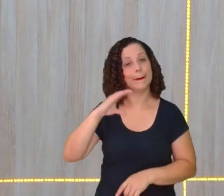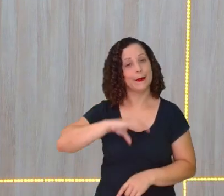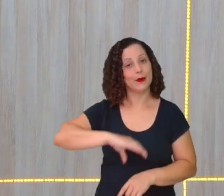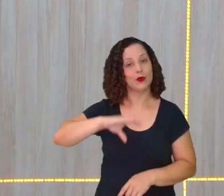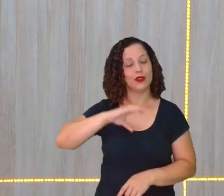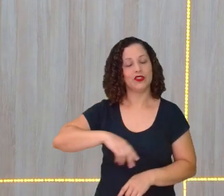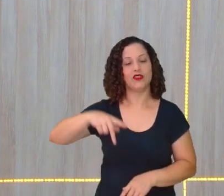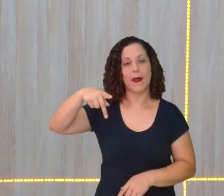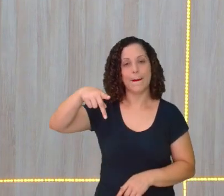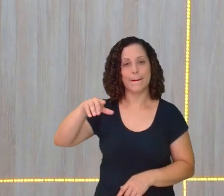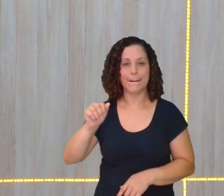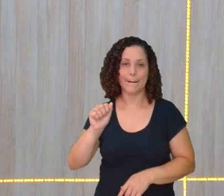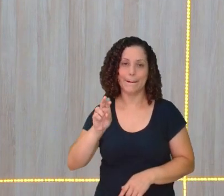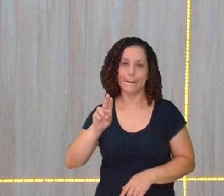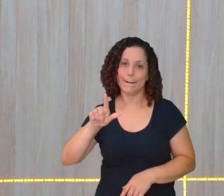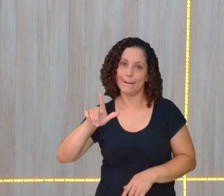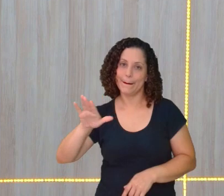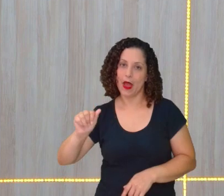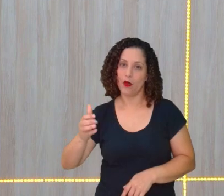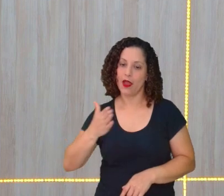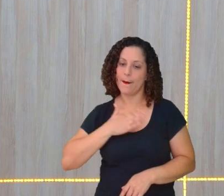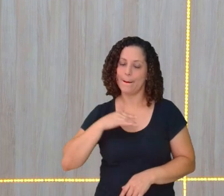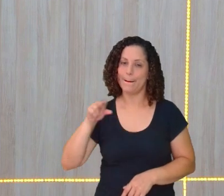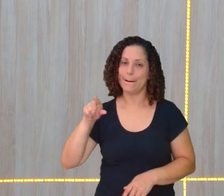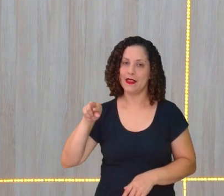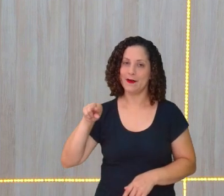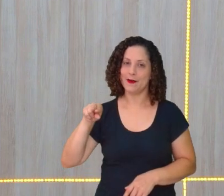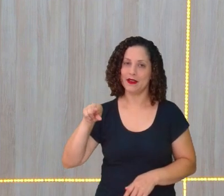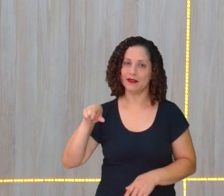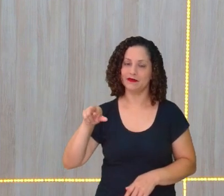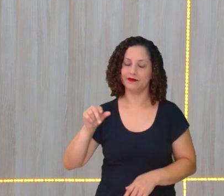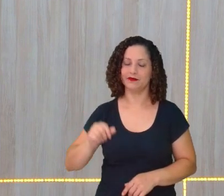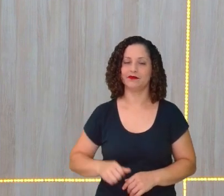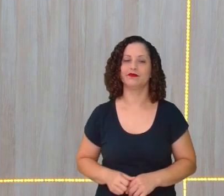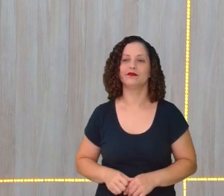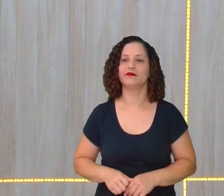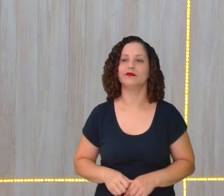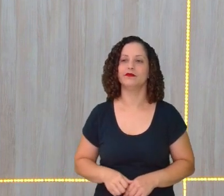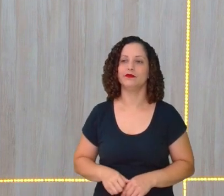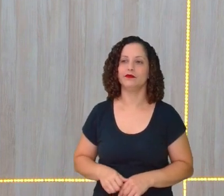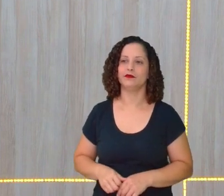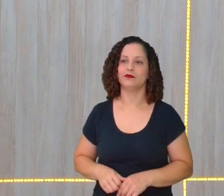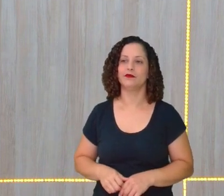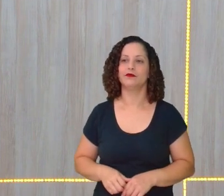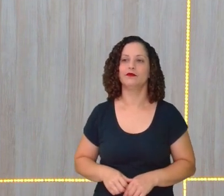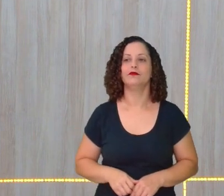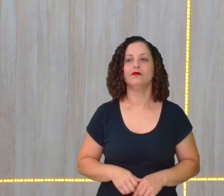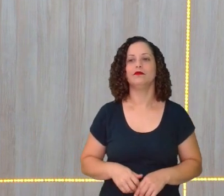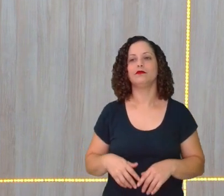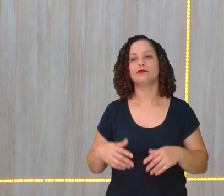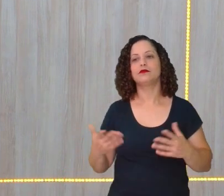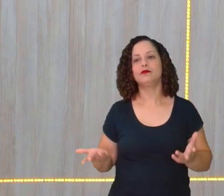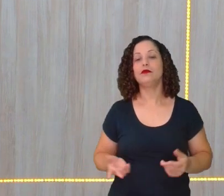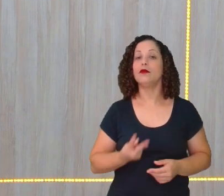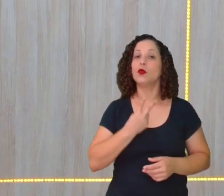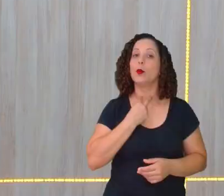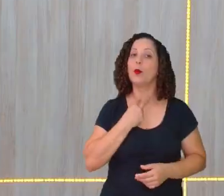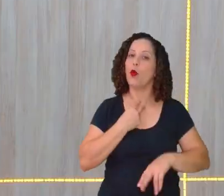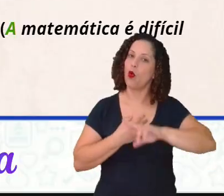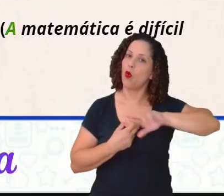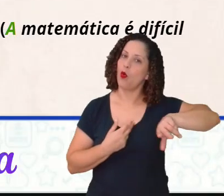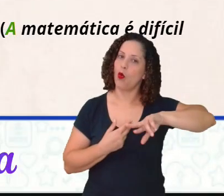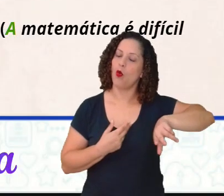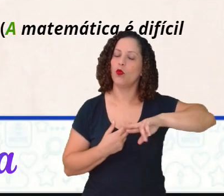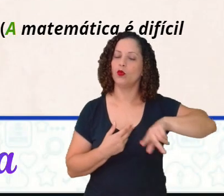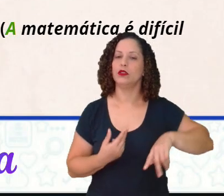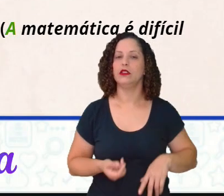minha irmã, em português. Ou simplesmente, Paula é minha irmã, tá? Não é permitido usar antes de